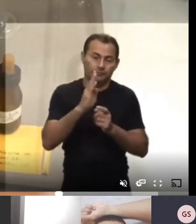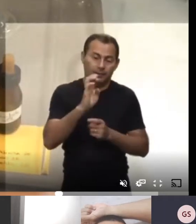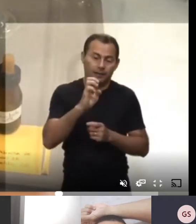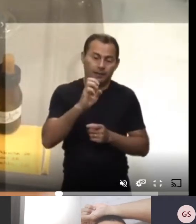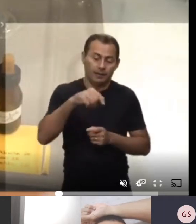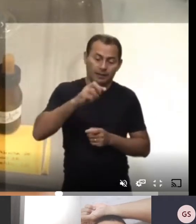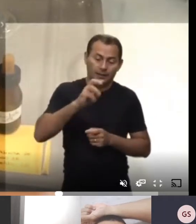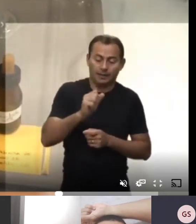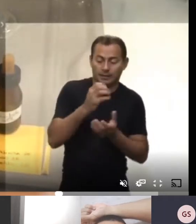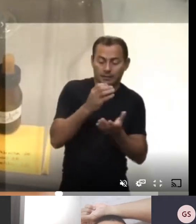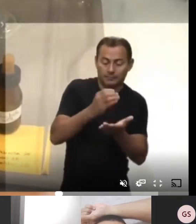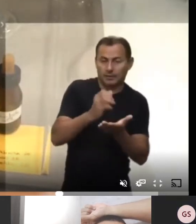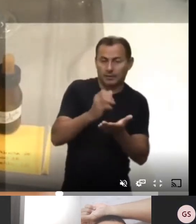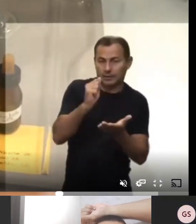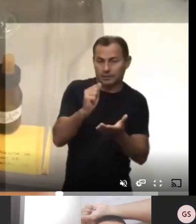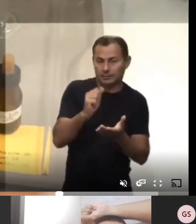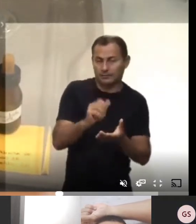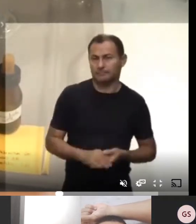pega,